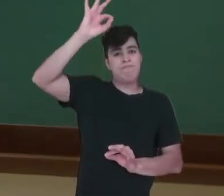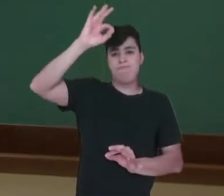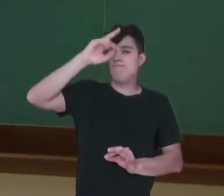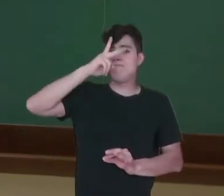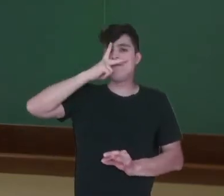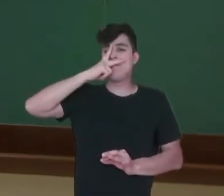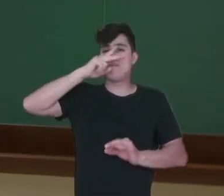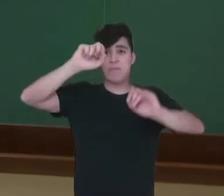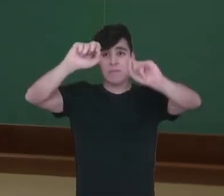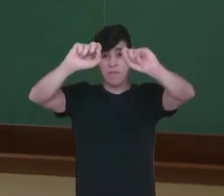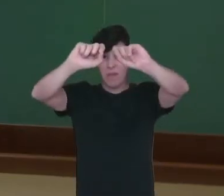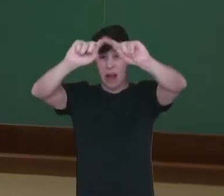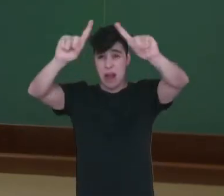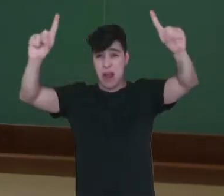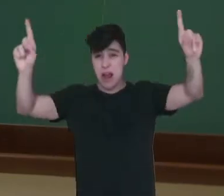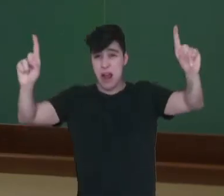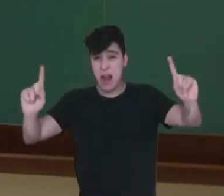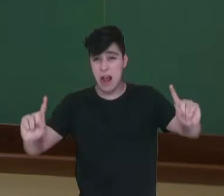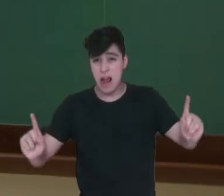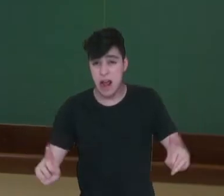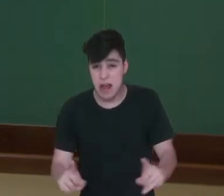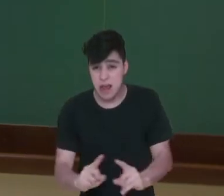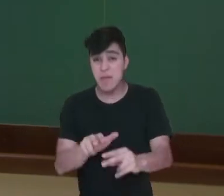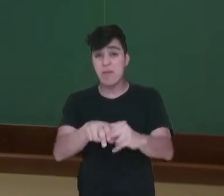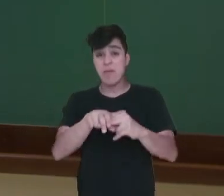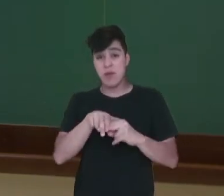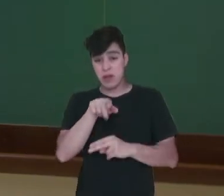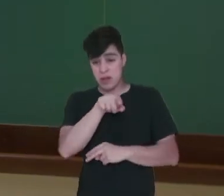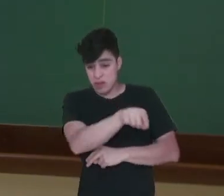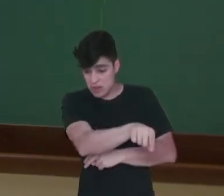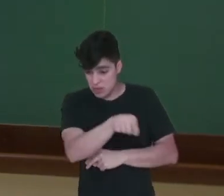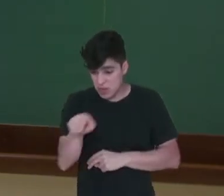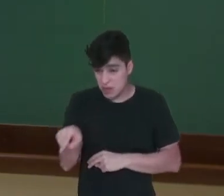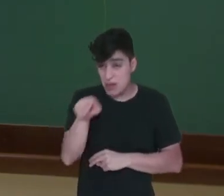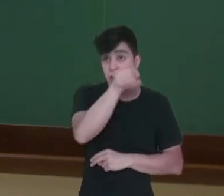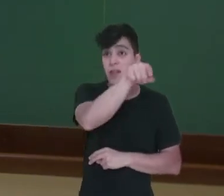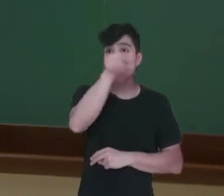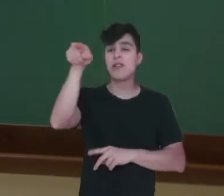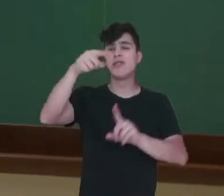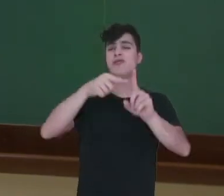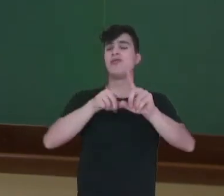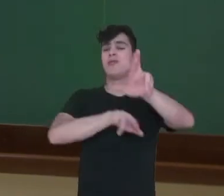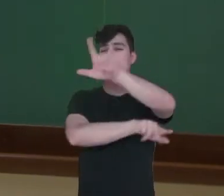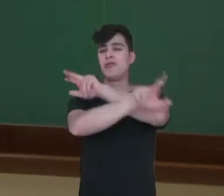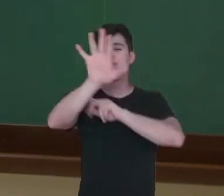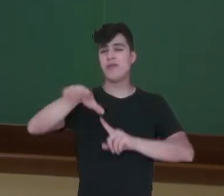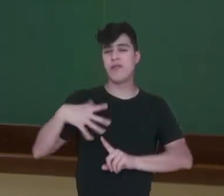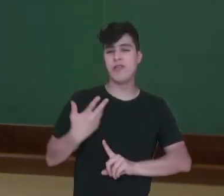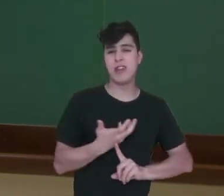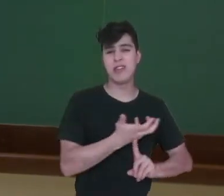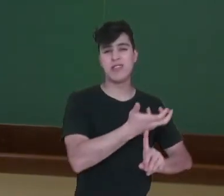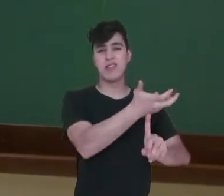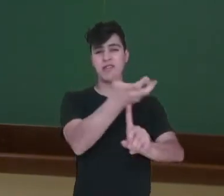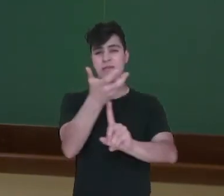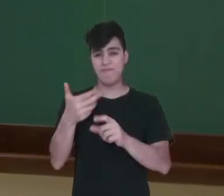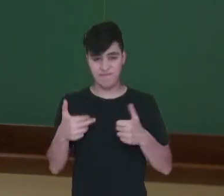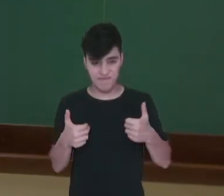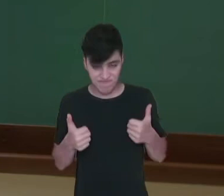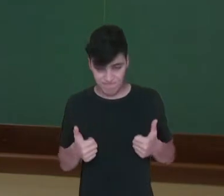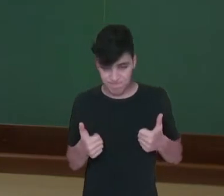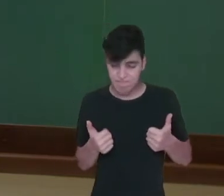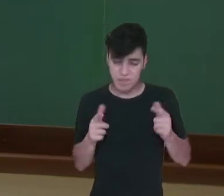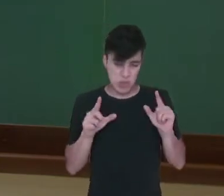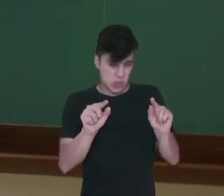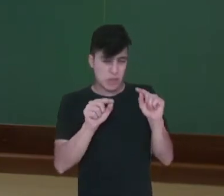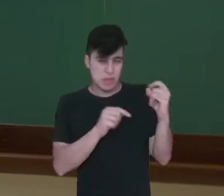extensão latitudinal. Por isso, ele tem uma grande variedade de tipos de vegetação, certo? Então, um fator